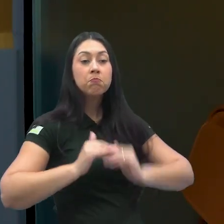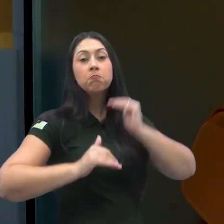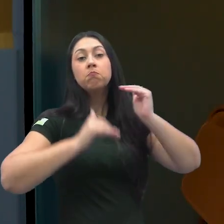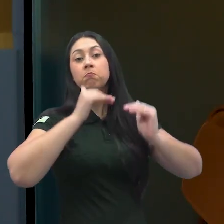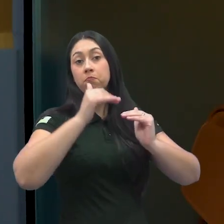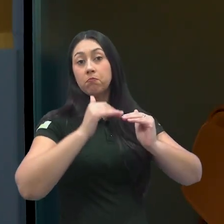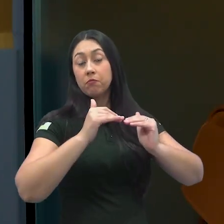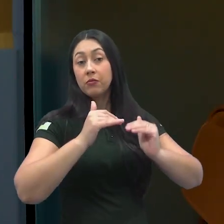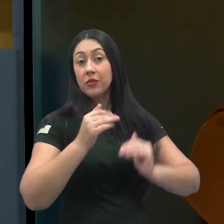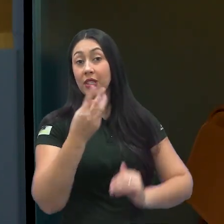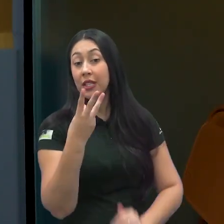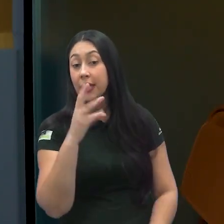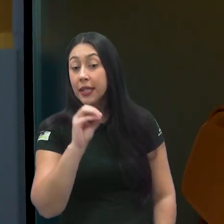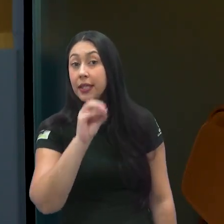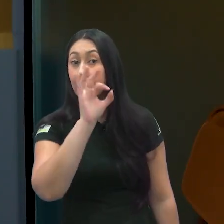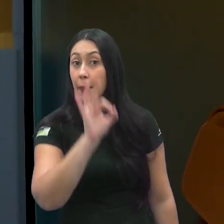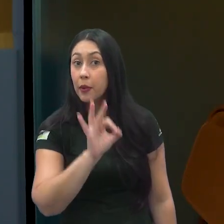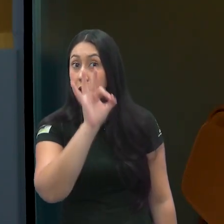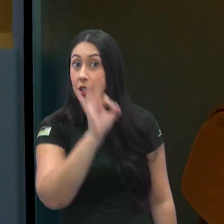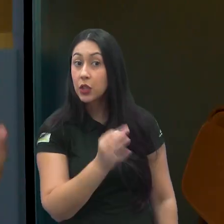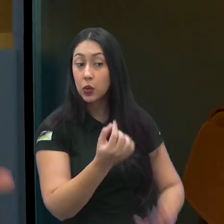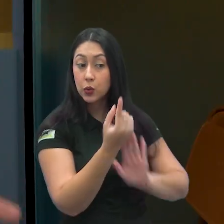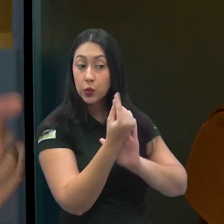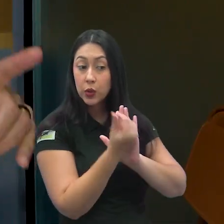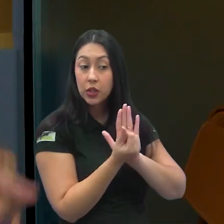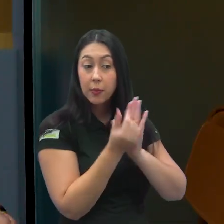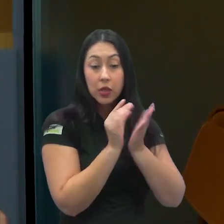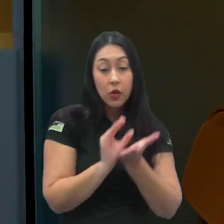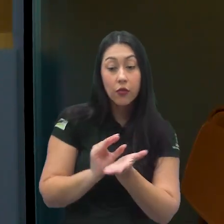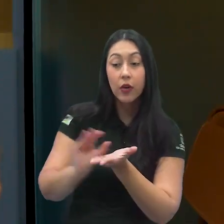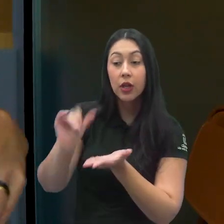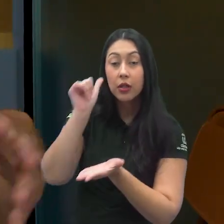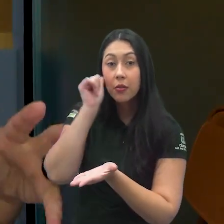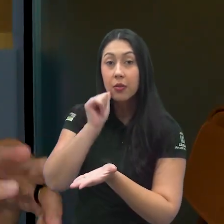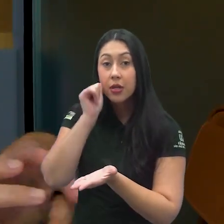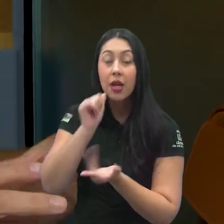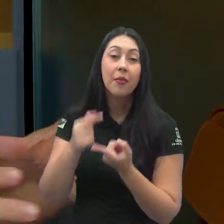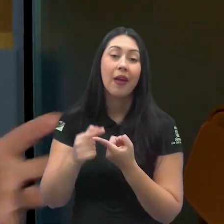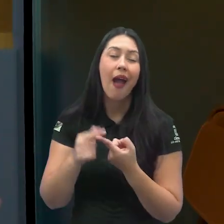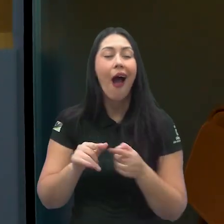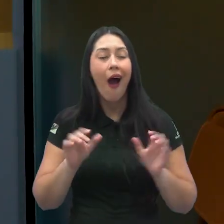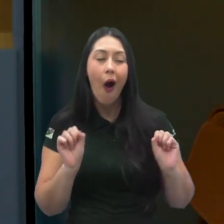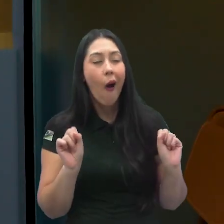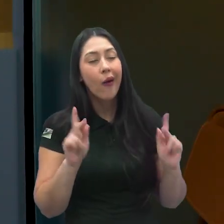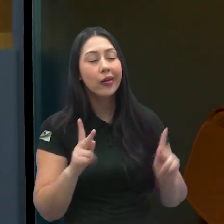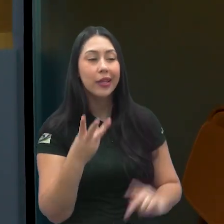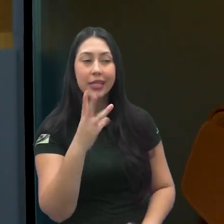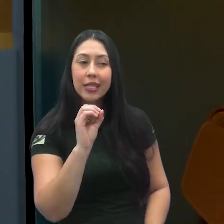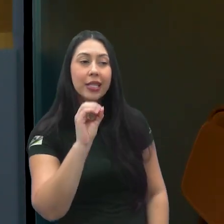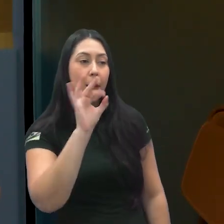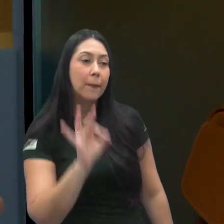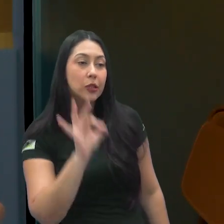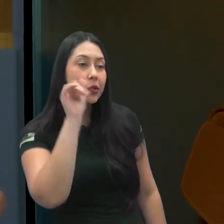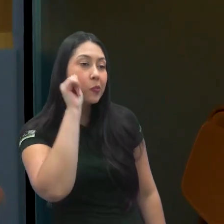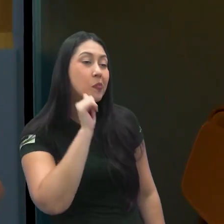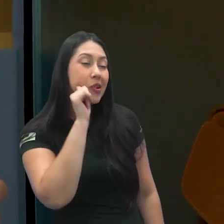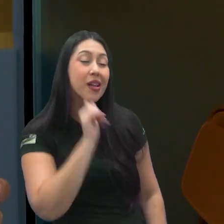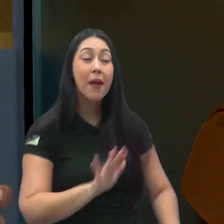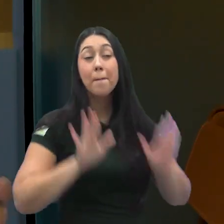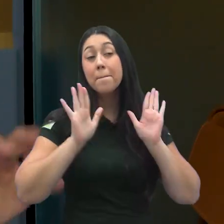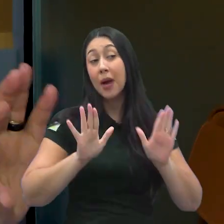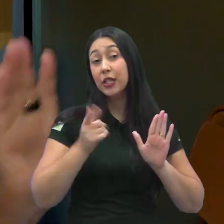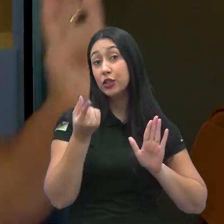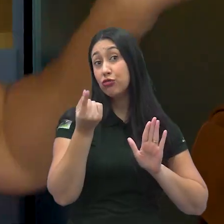ter 30% de financiamento para mulheres, porque não adianta você ter... tem 30% de mulheres, mas o recurso para